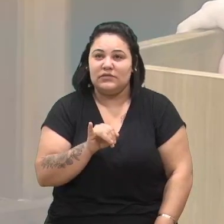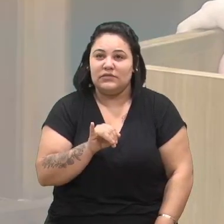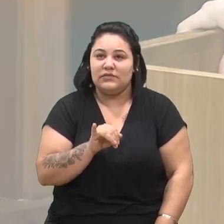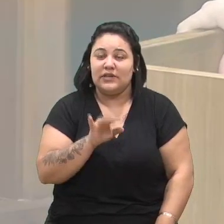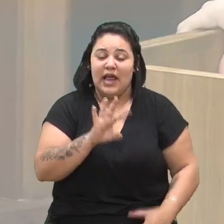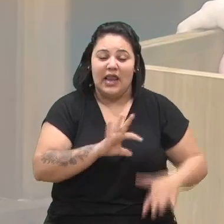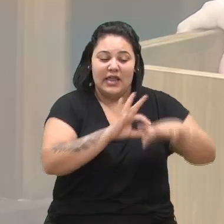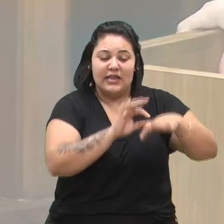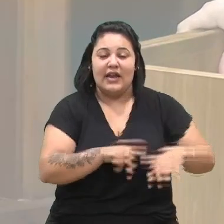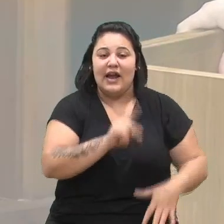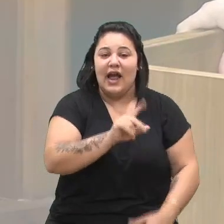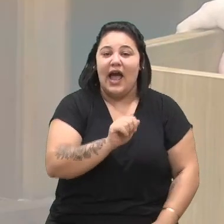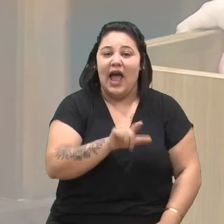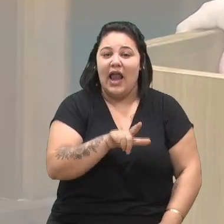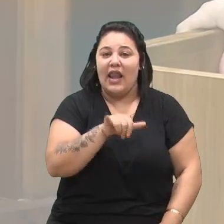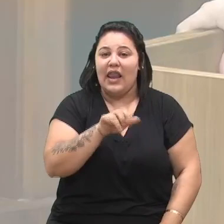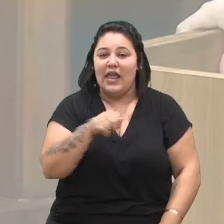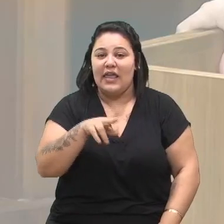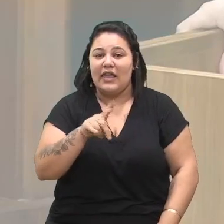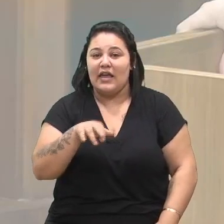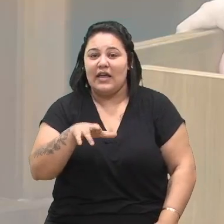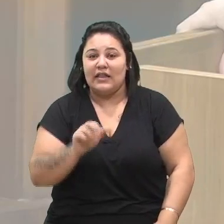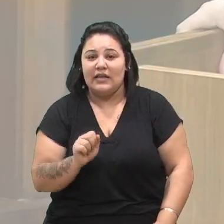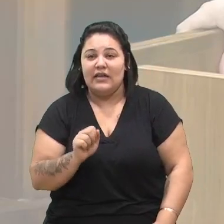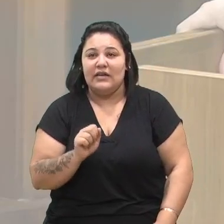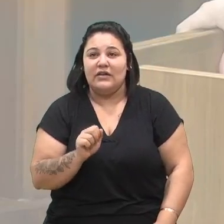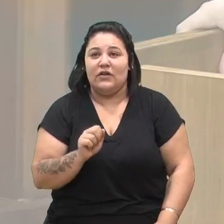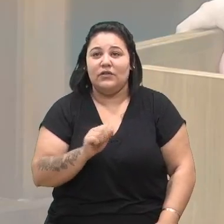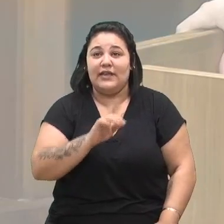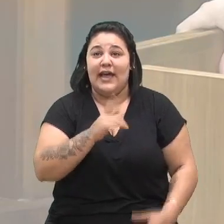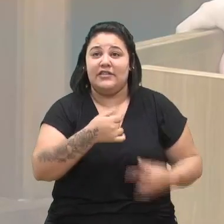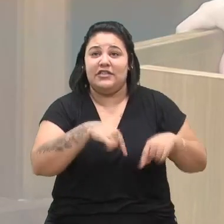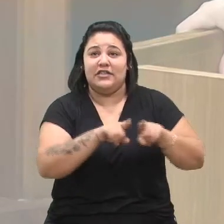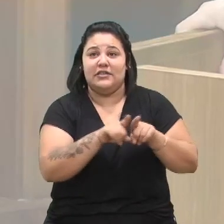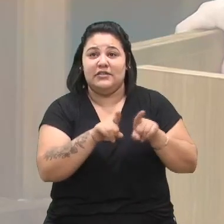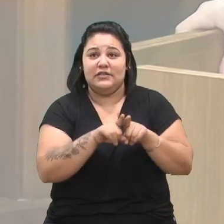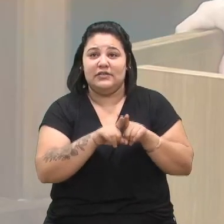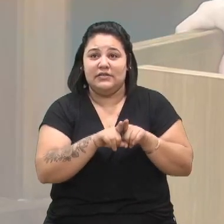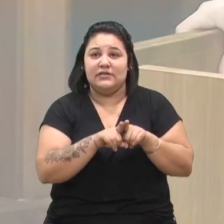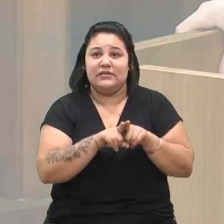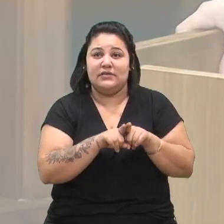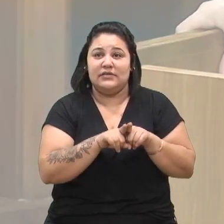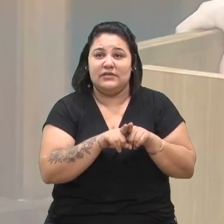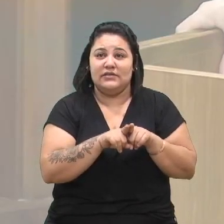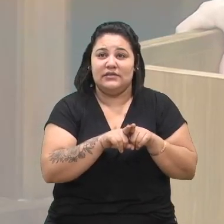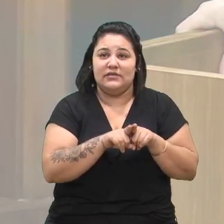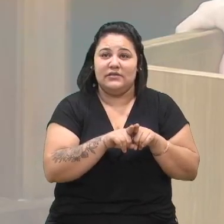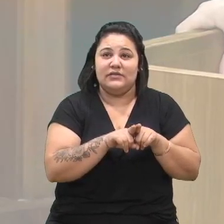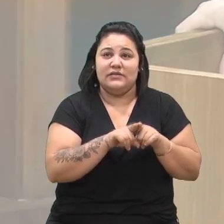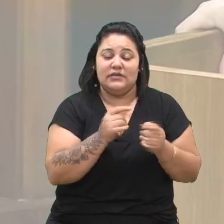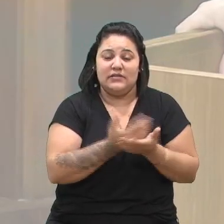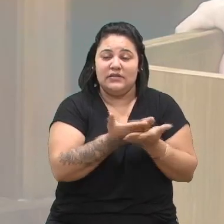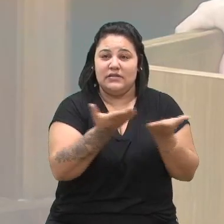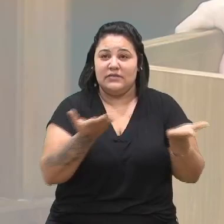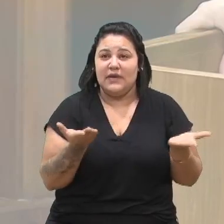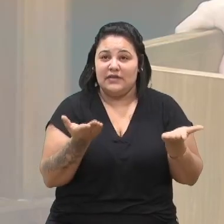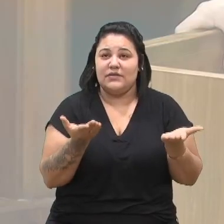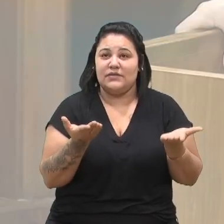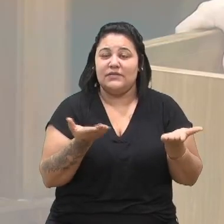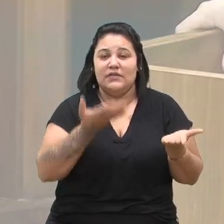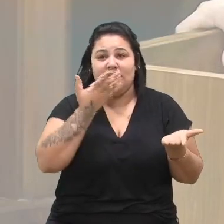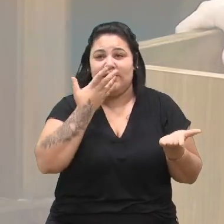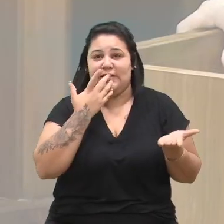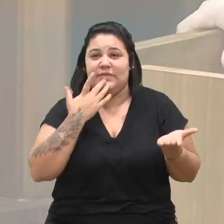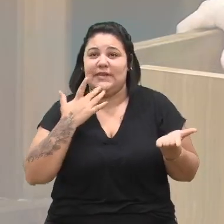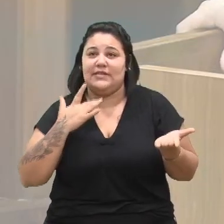parabenizar todos que pensaram no espaço TET. Eu tenho ido todos os dias nos pavilhões da Festa da Uva para levar minha filha. Ela quer sair da escolinha